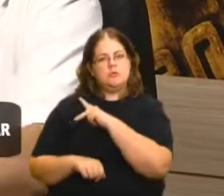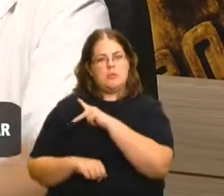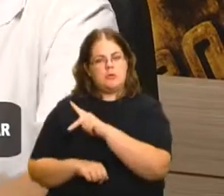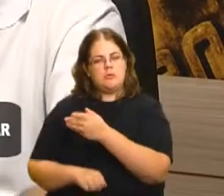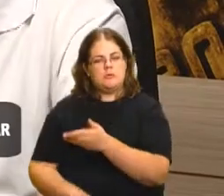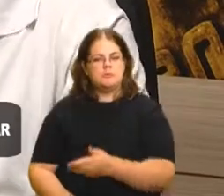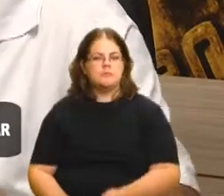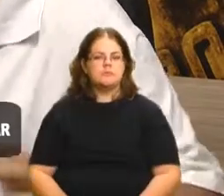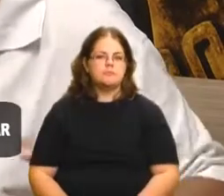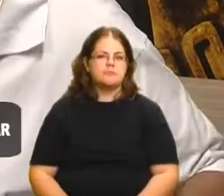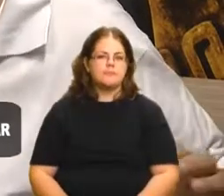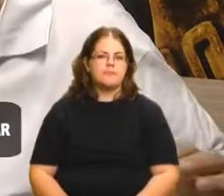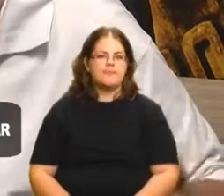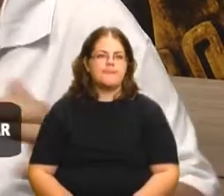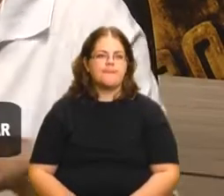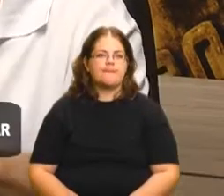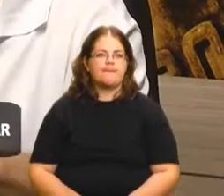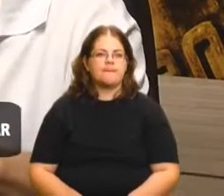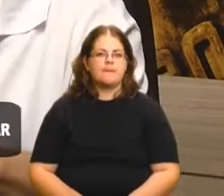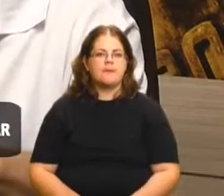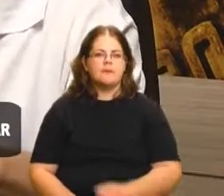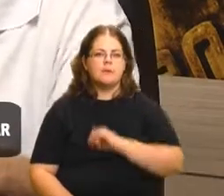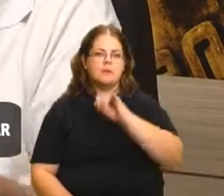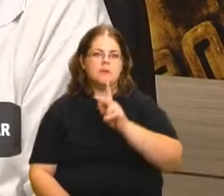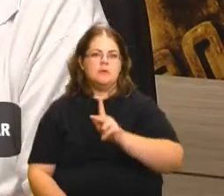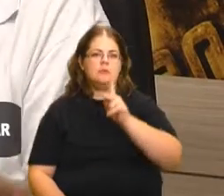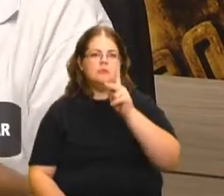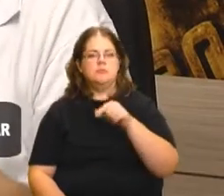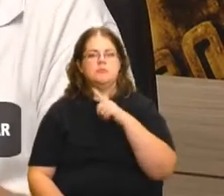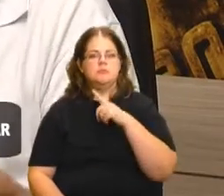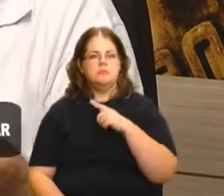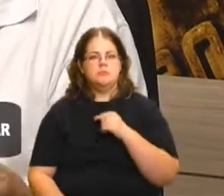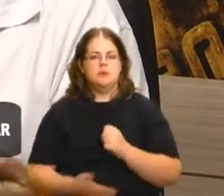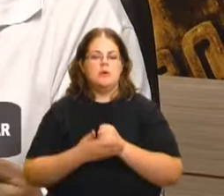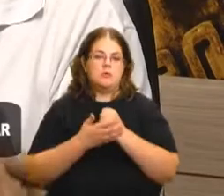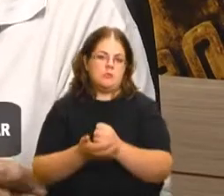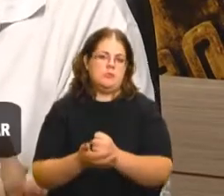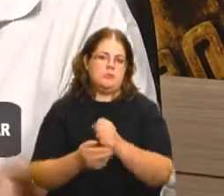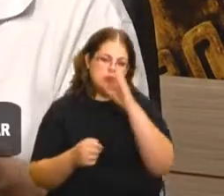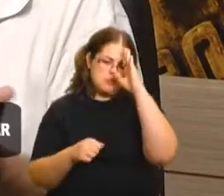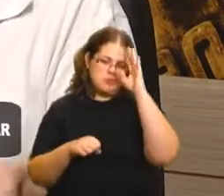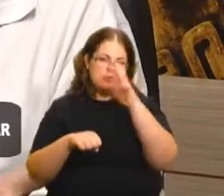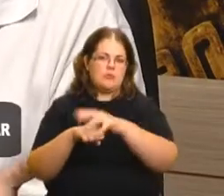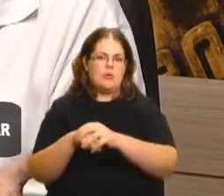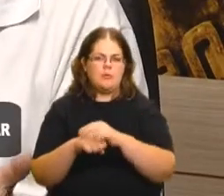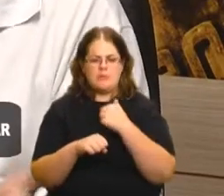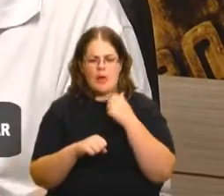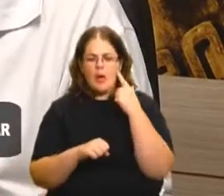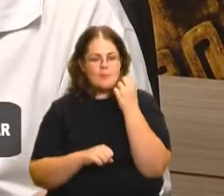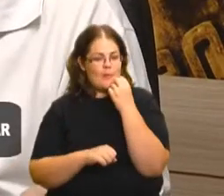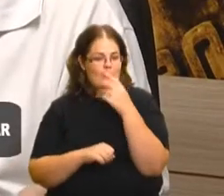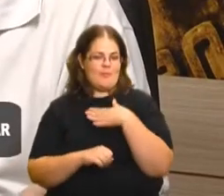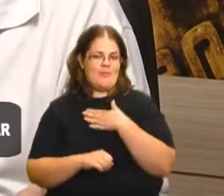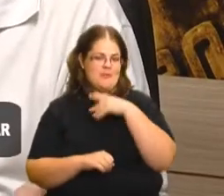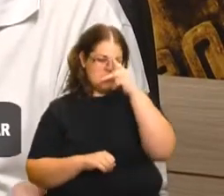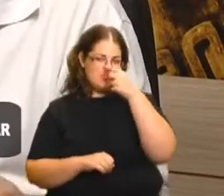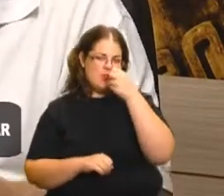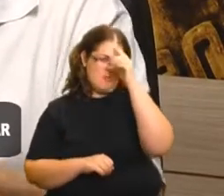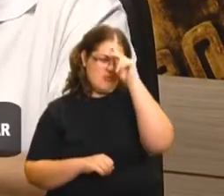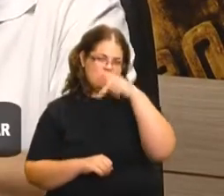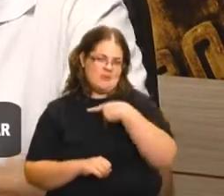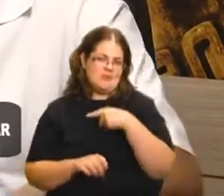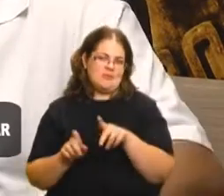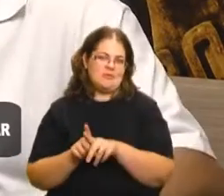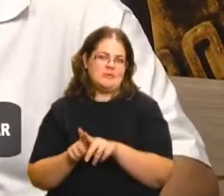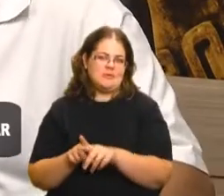sem Juscelino candidato. Então, quer dizer, Juscelino, que de um certo modo apoiou o golpe pensando que ia se beneficiar, é